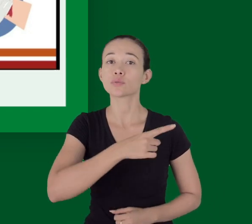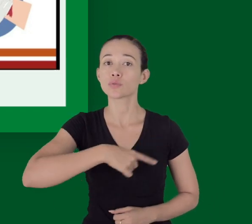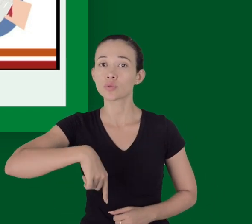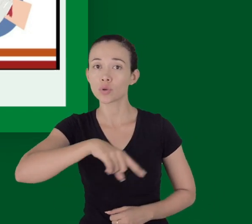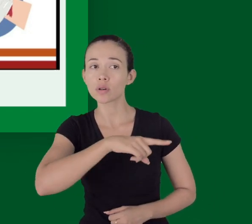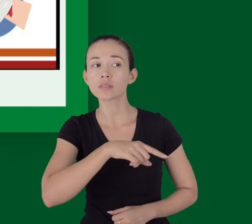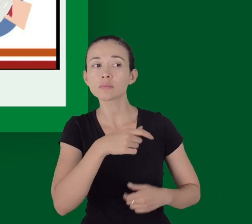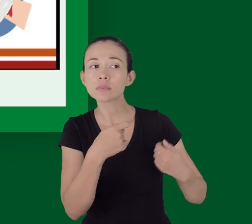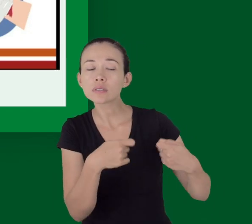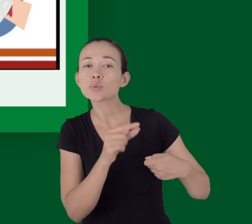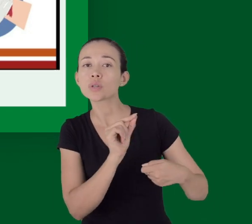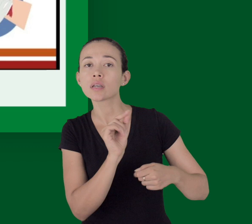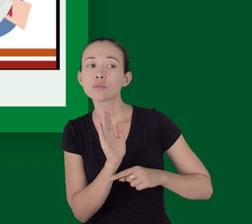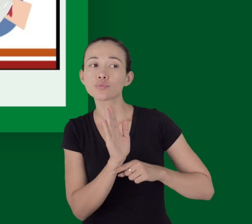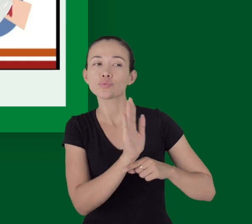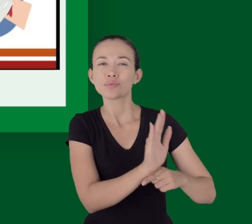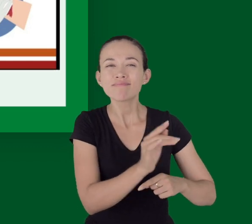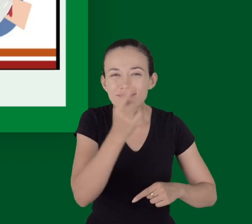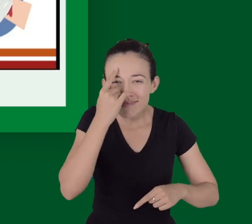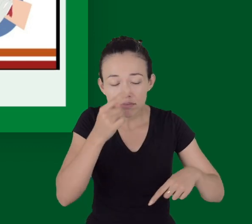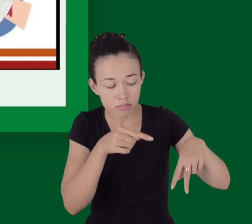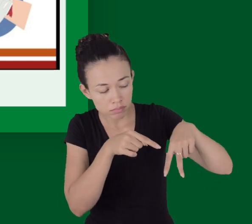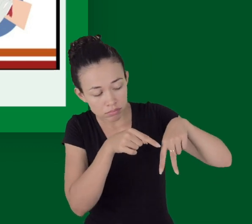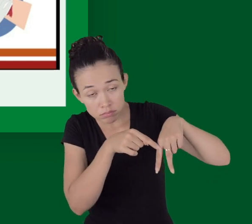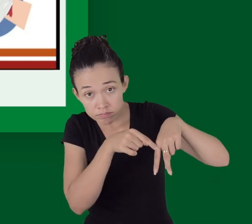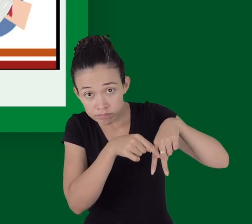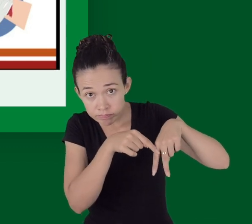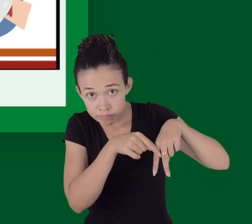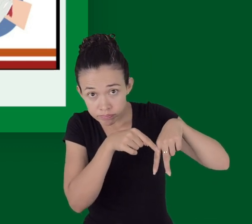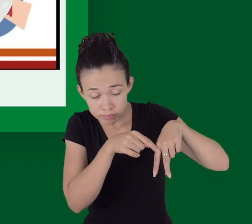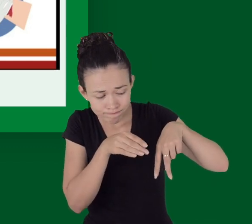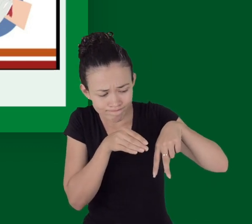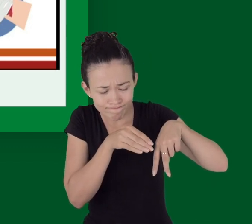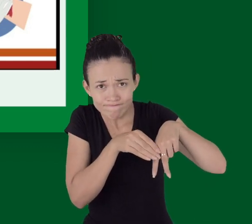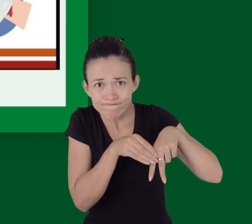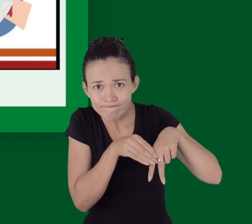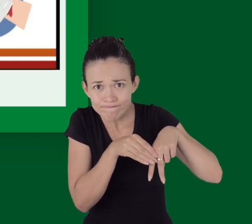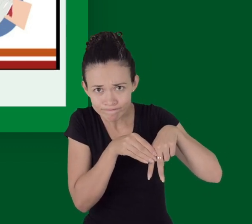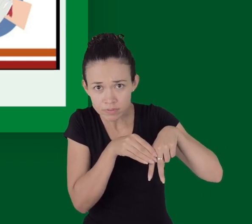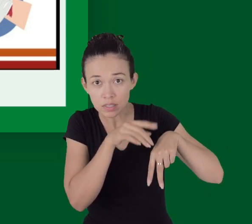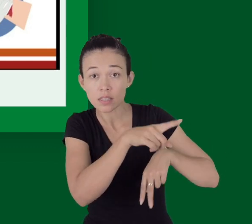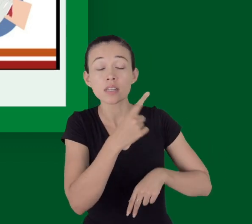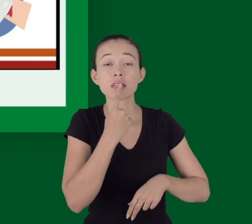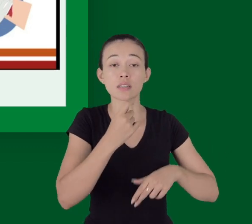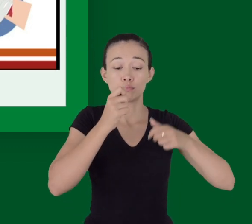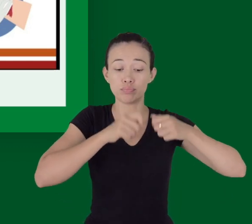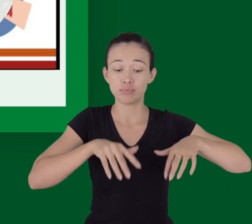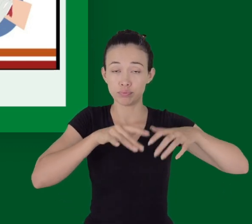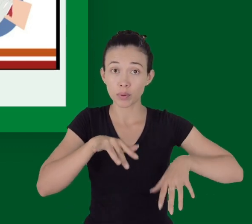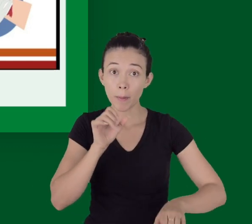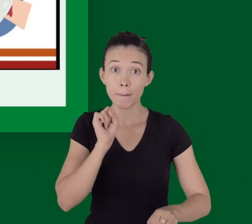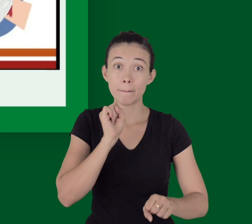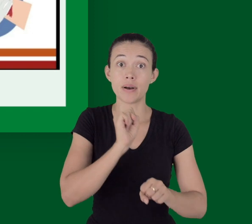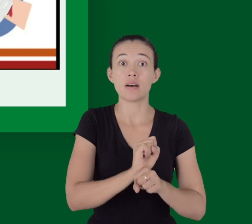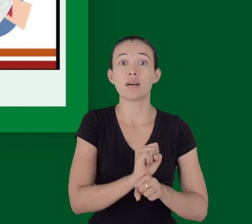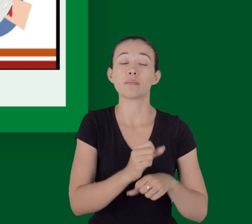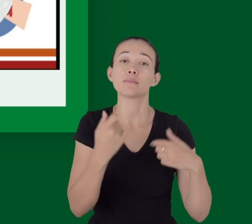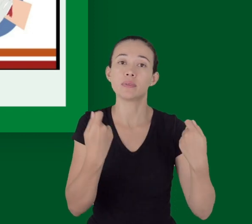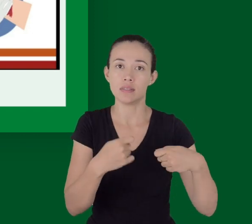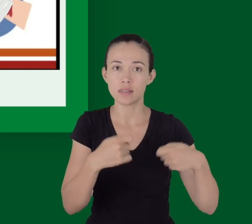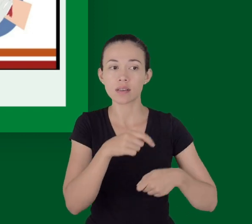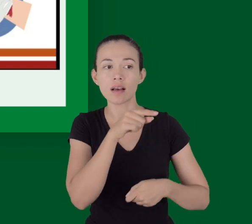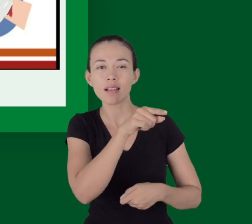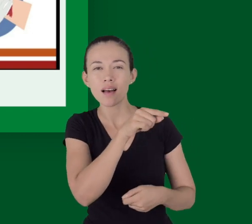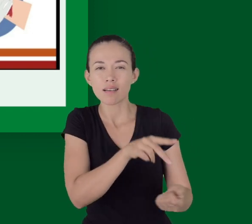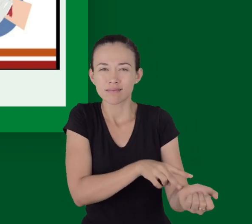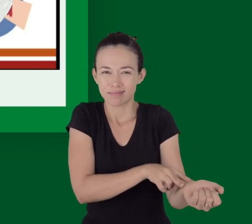estiver instável, se essa pélvica estiver aberta, eu fecho essa pélvica, eu contenho esses vasos ali e eu contenho esse sangramento que pode evoluir